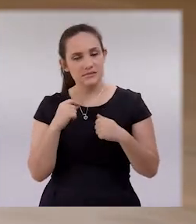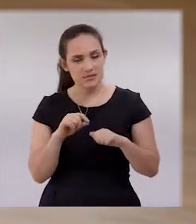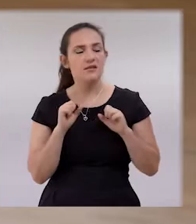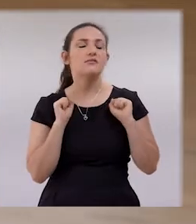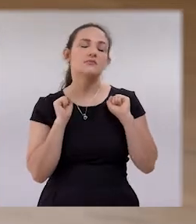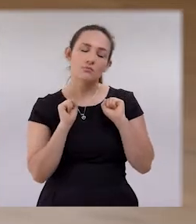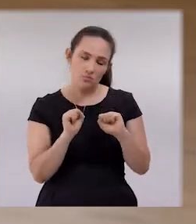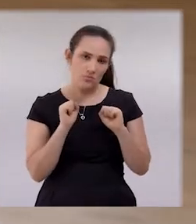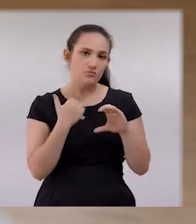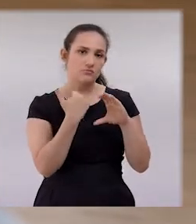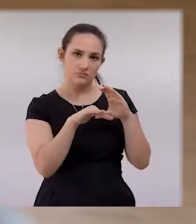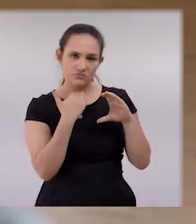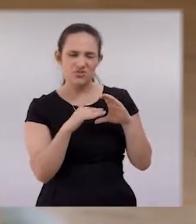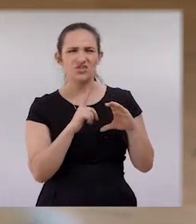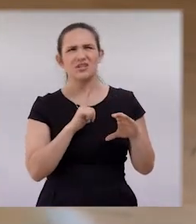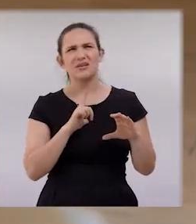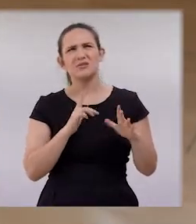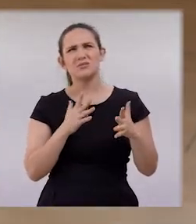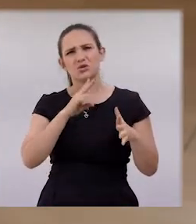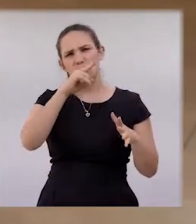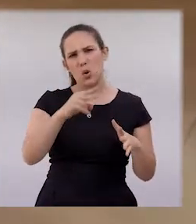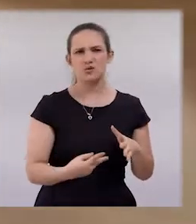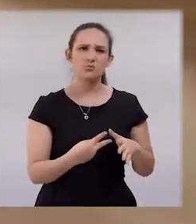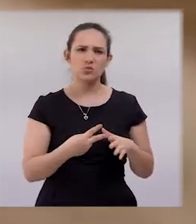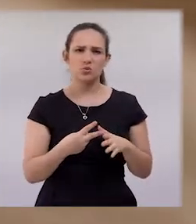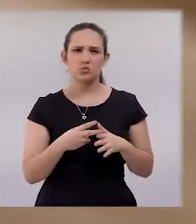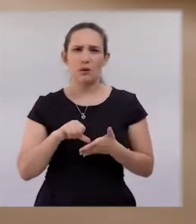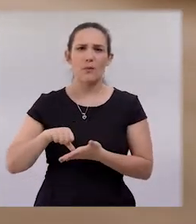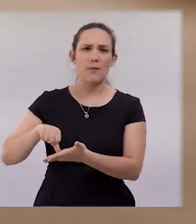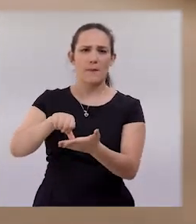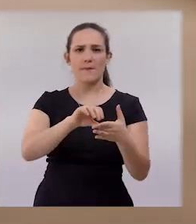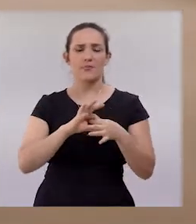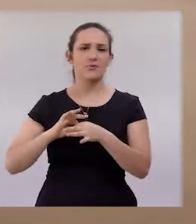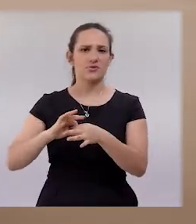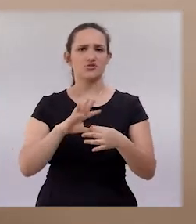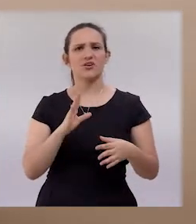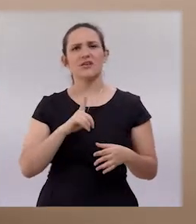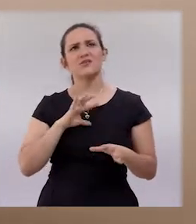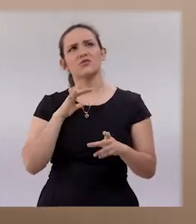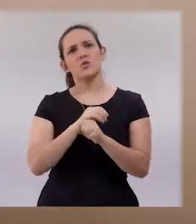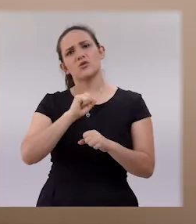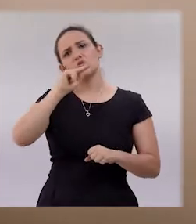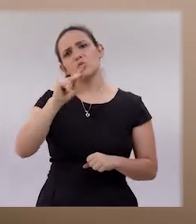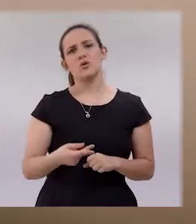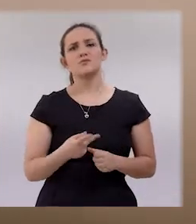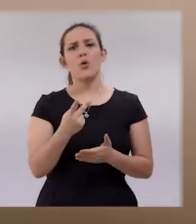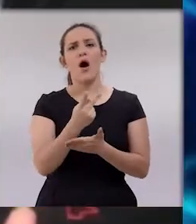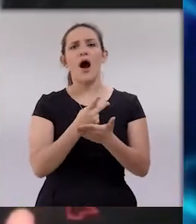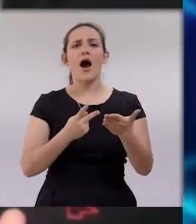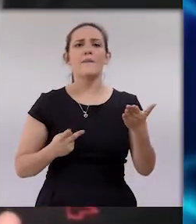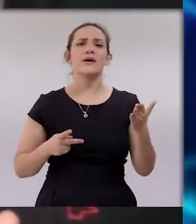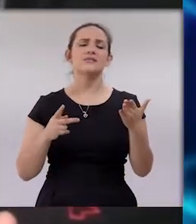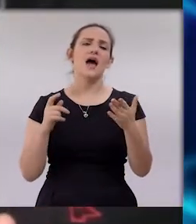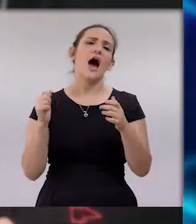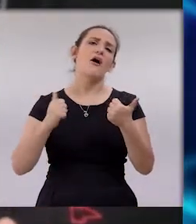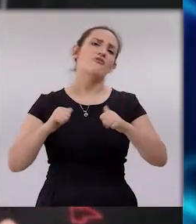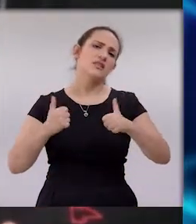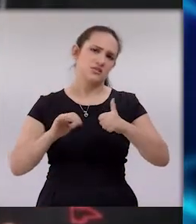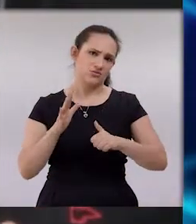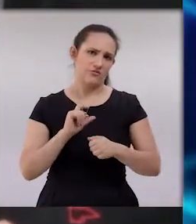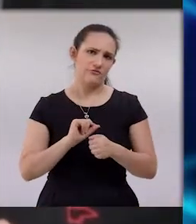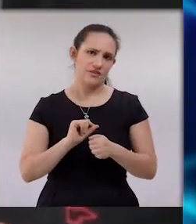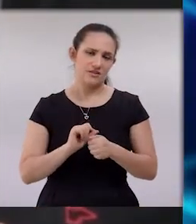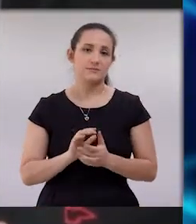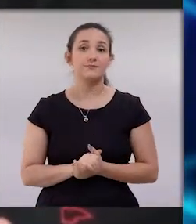unidades conectadas e mais de 2.000 avaliações por mês realizadas somente nesse programa. E quais